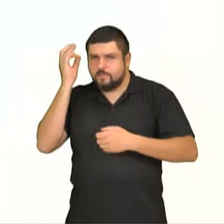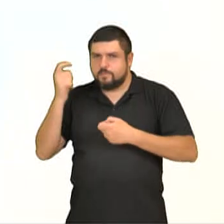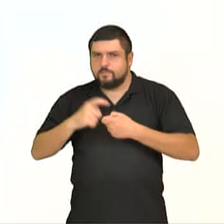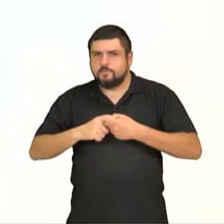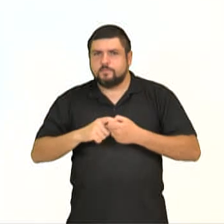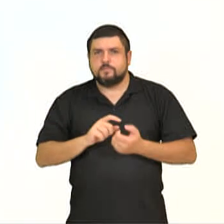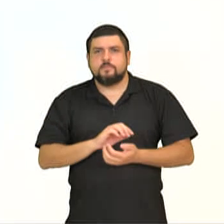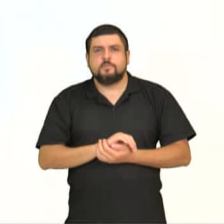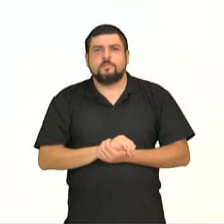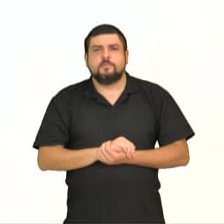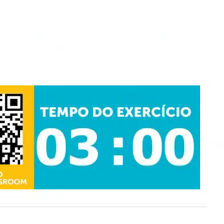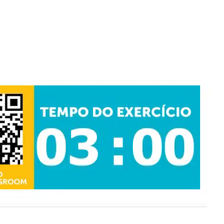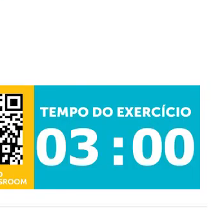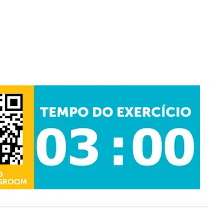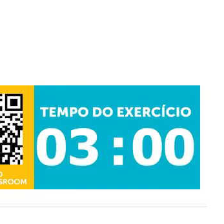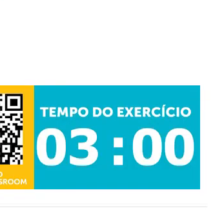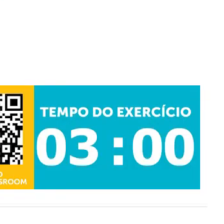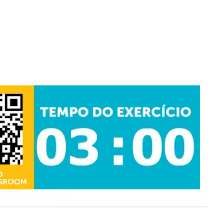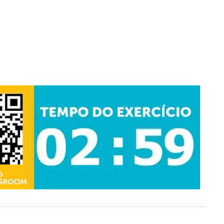voltamos.